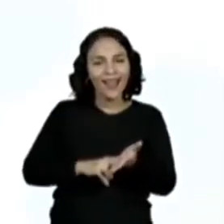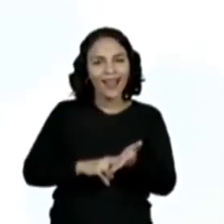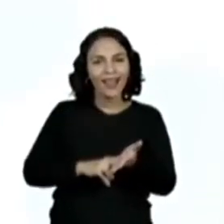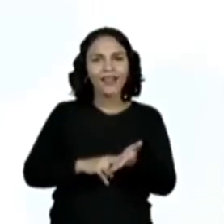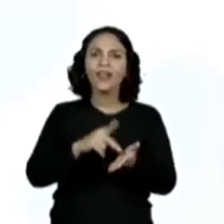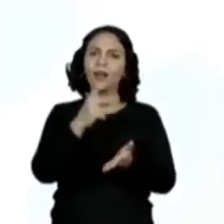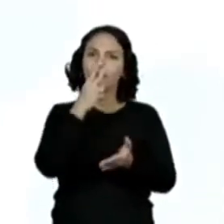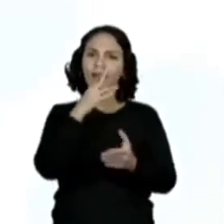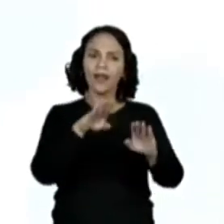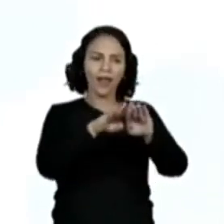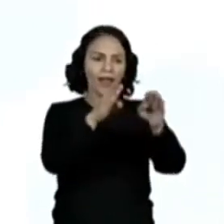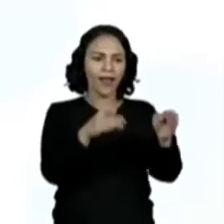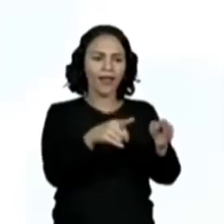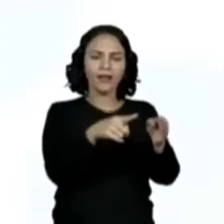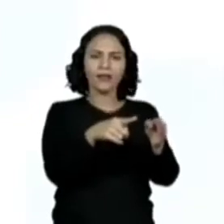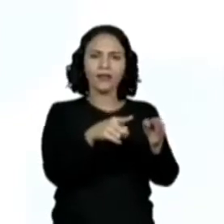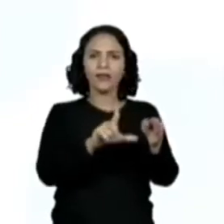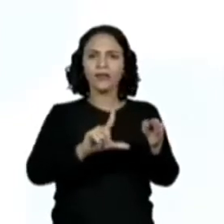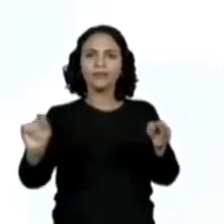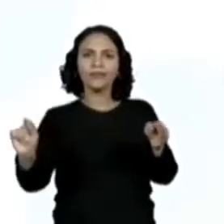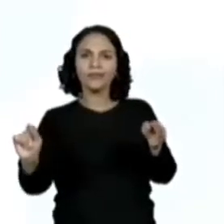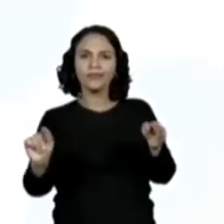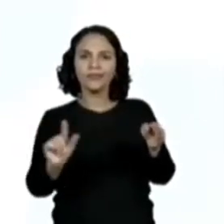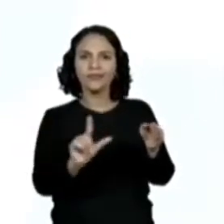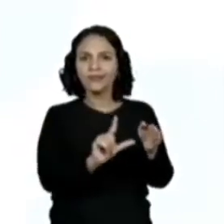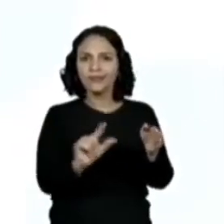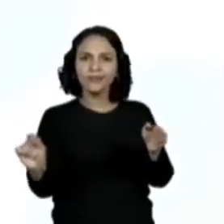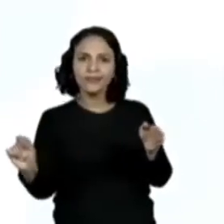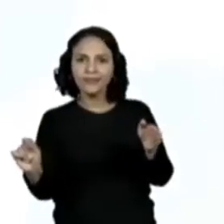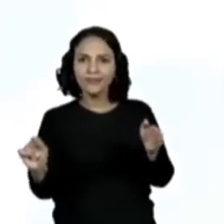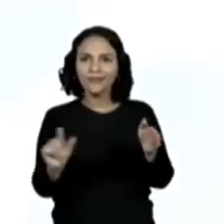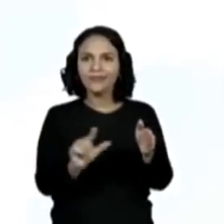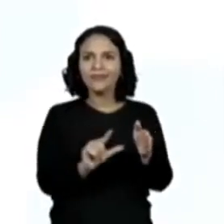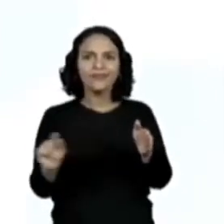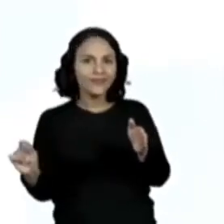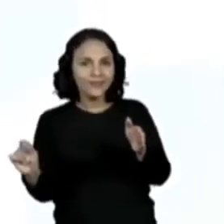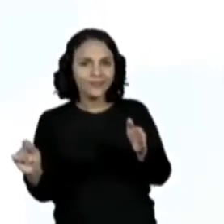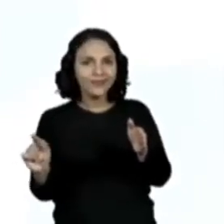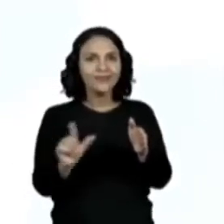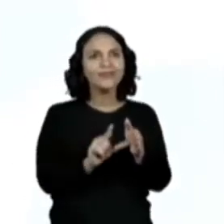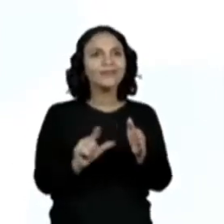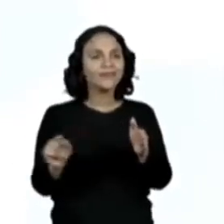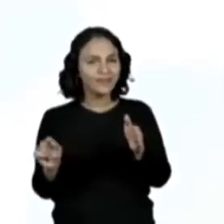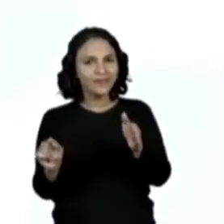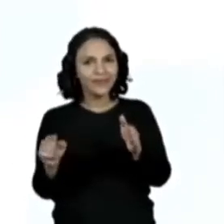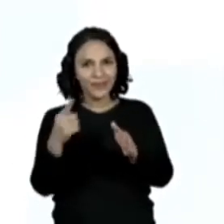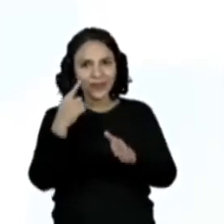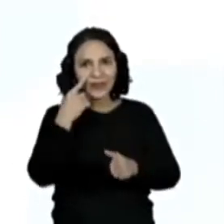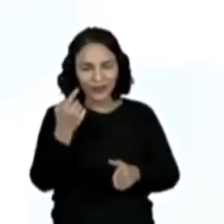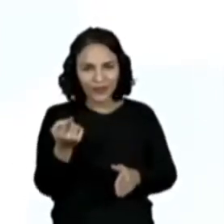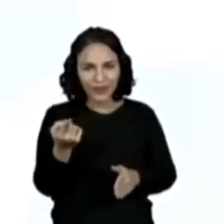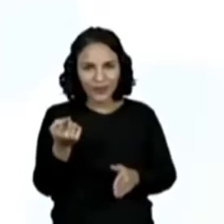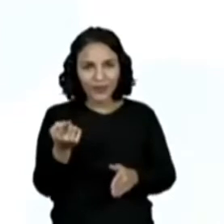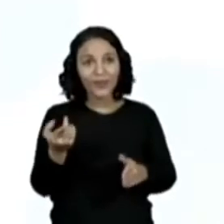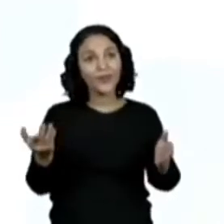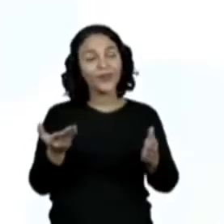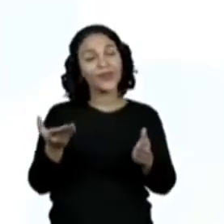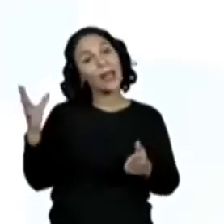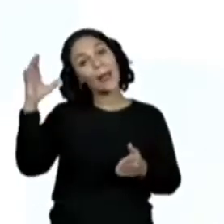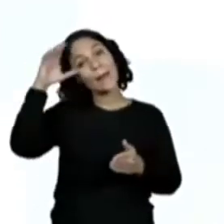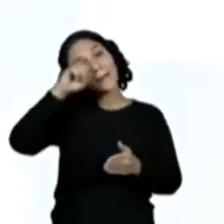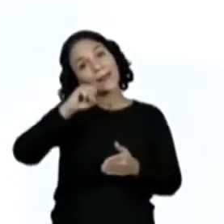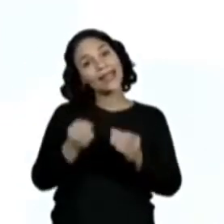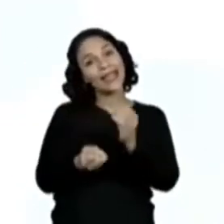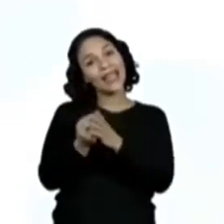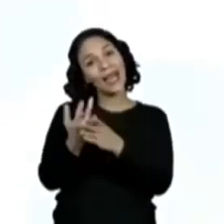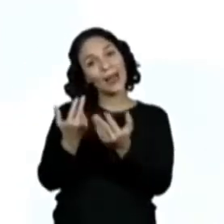saindo aqui da caixa de correio. E como vocês já viram, nós vamos aprender a fazer uma caixa